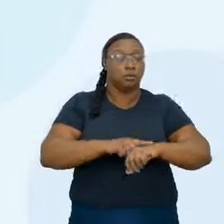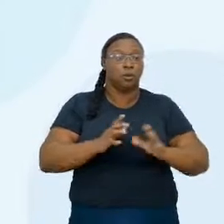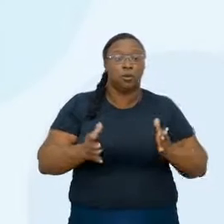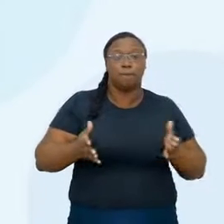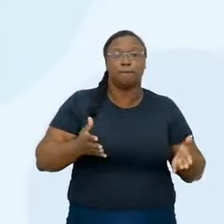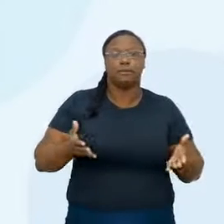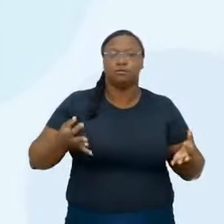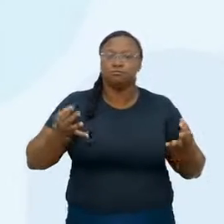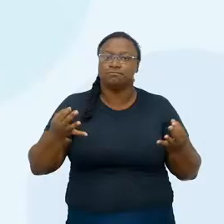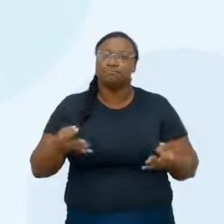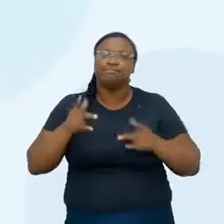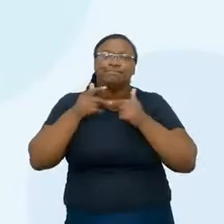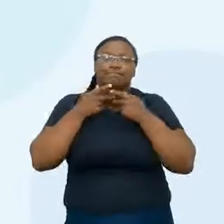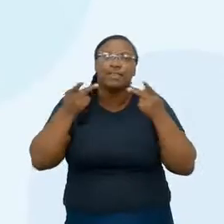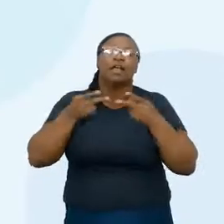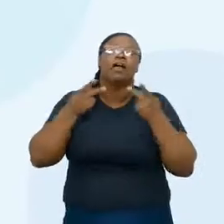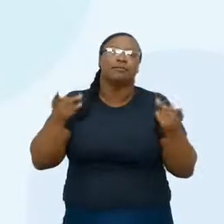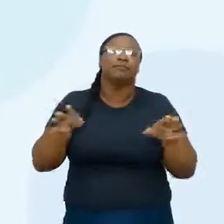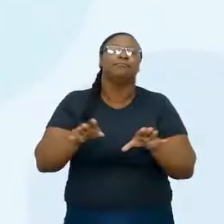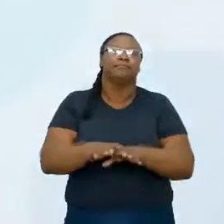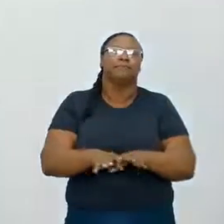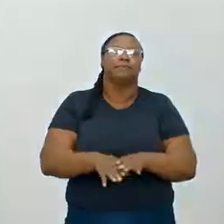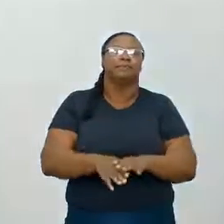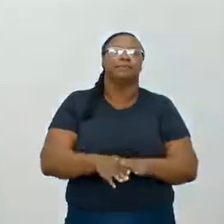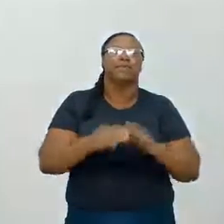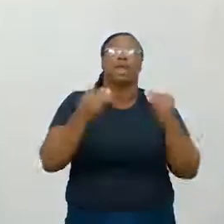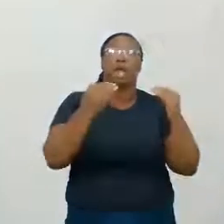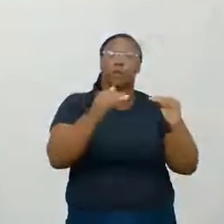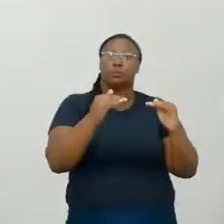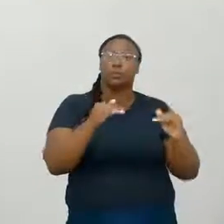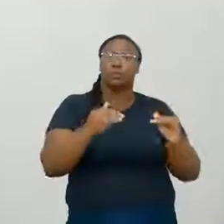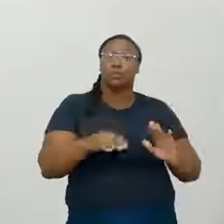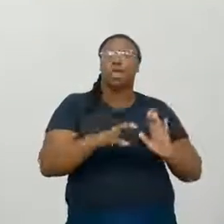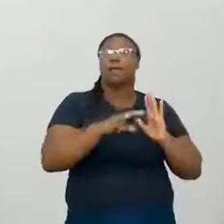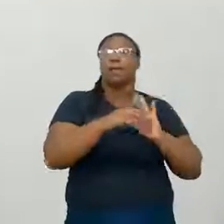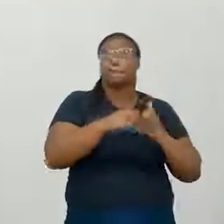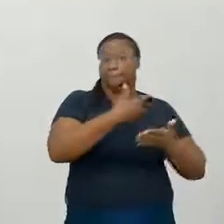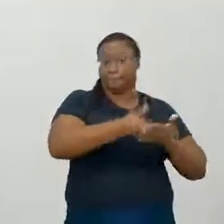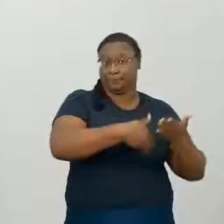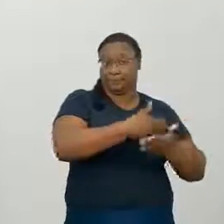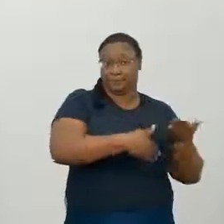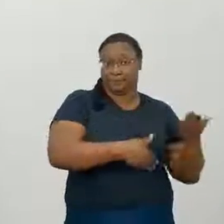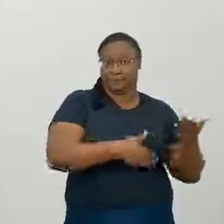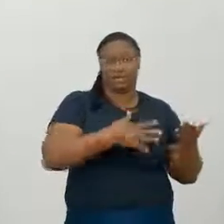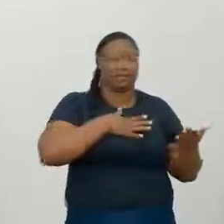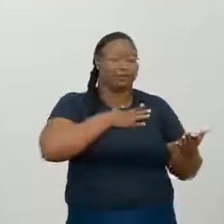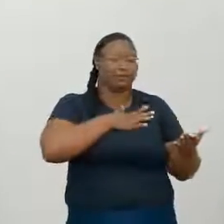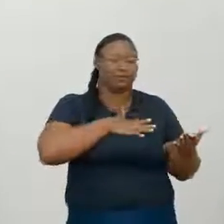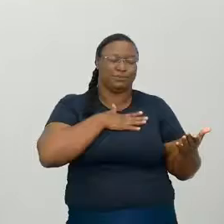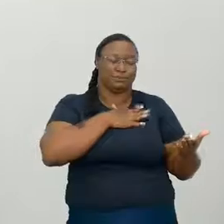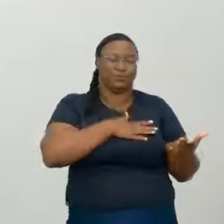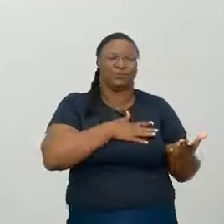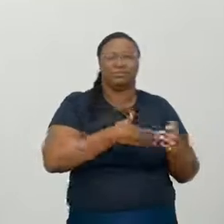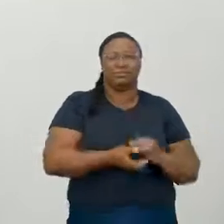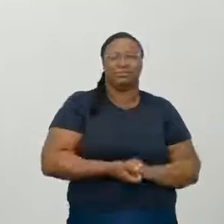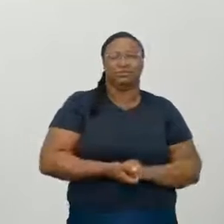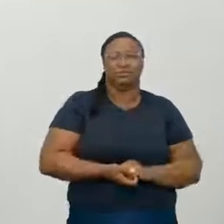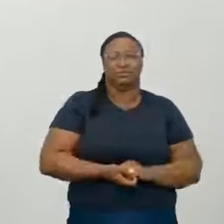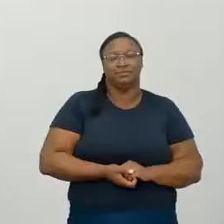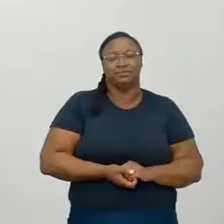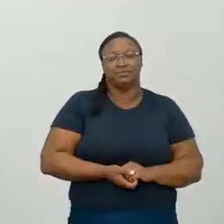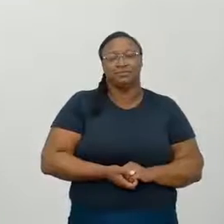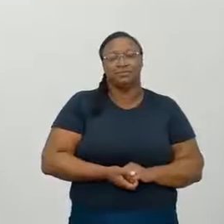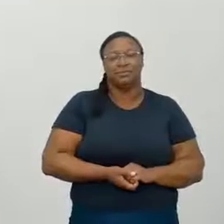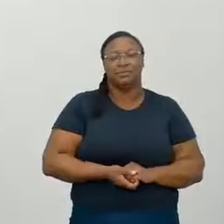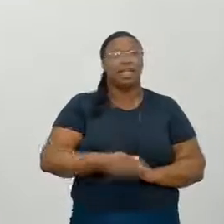dita. Vou fazer os comentários sobre a atividade, que eu acho essa é uma das atividades que eu mais gosto, essa, que fala